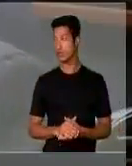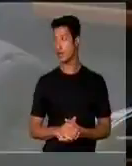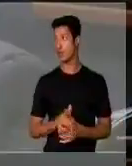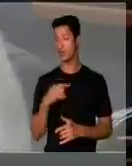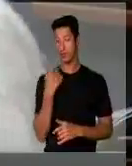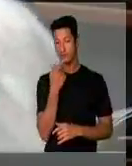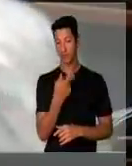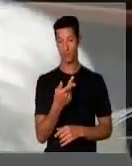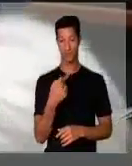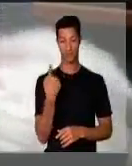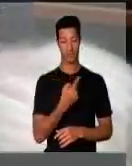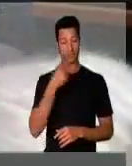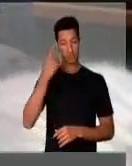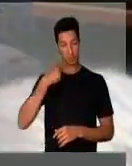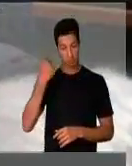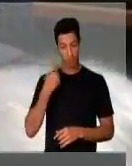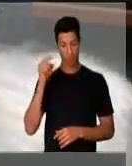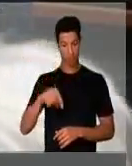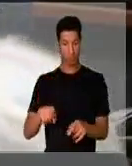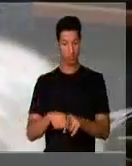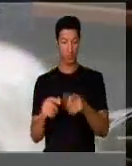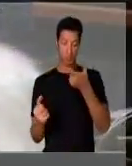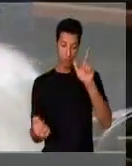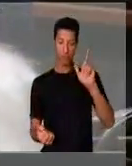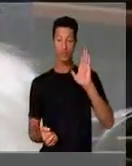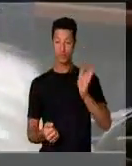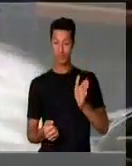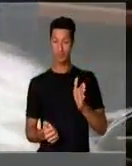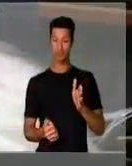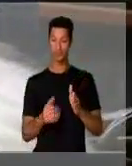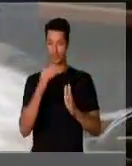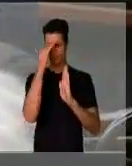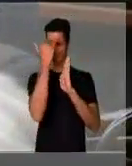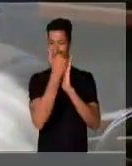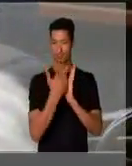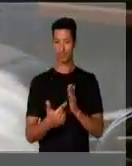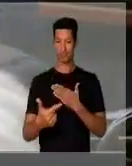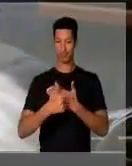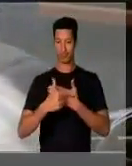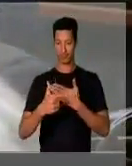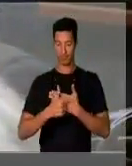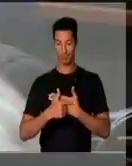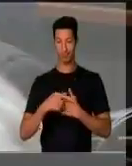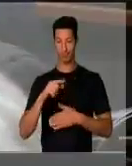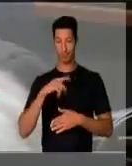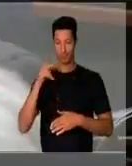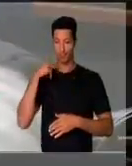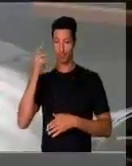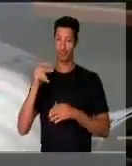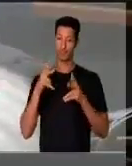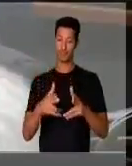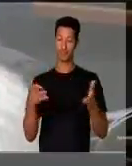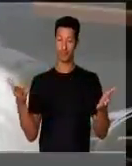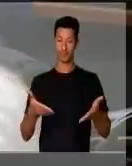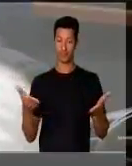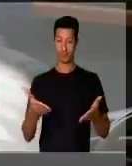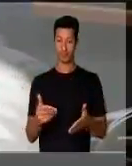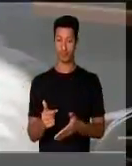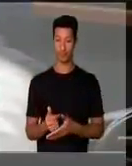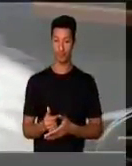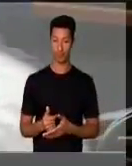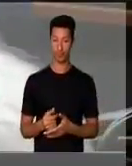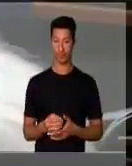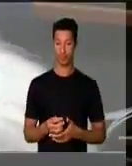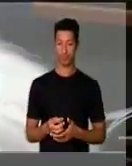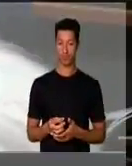consciência, muitos dos deputados, outros cumprindo um papel da decisão partidária, como é o caso do próprio,